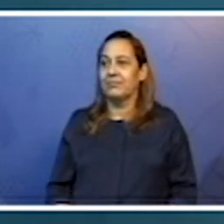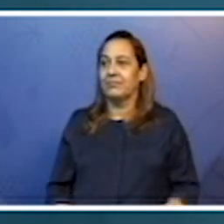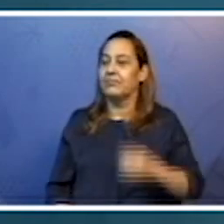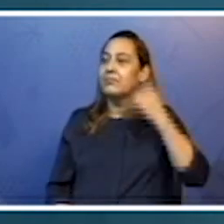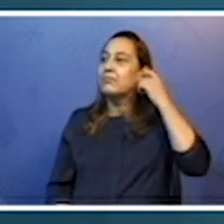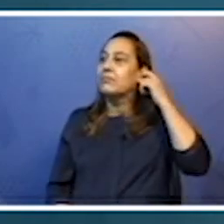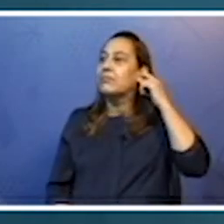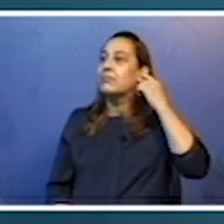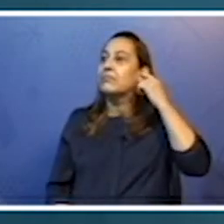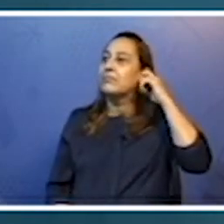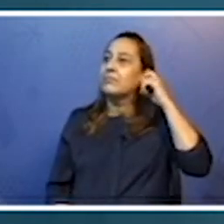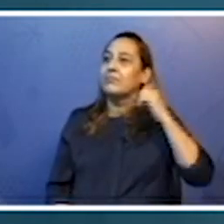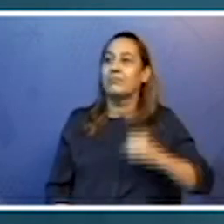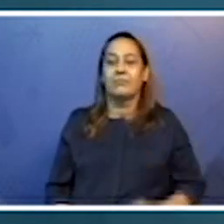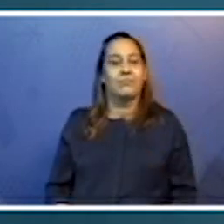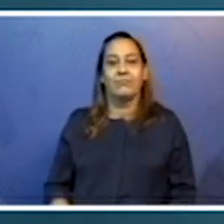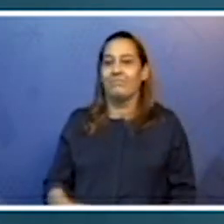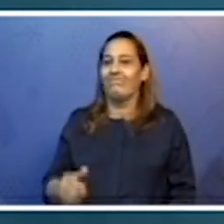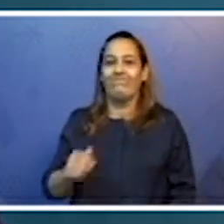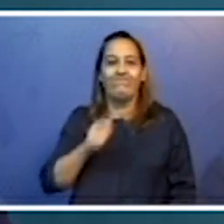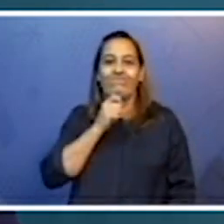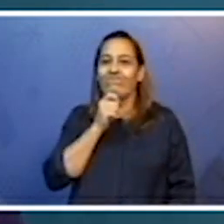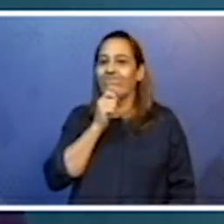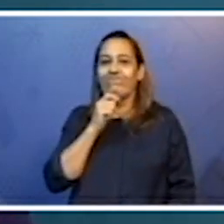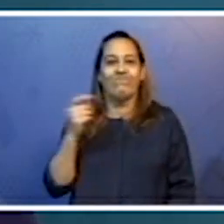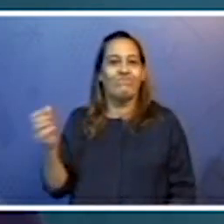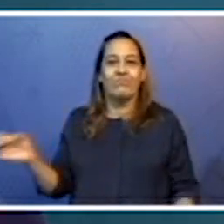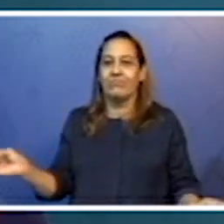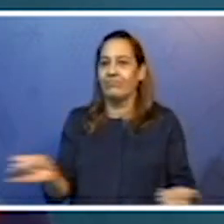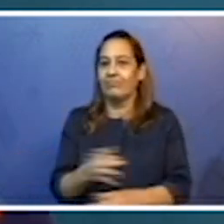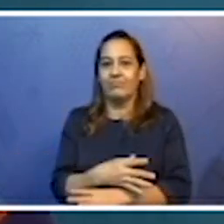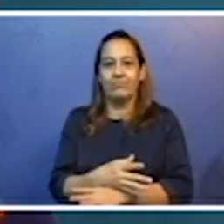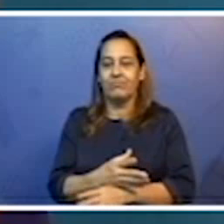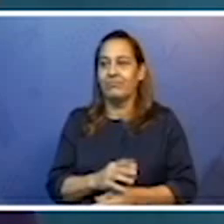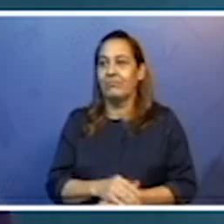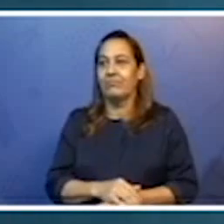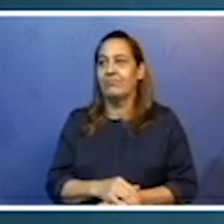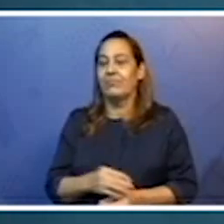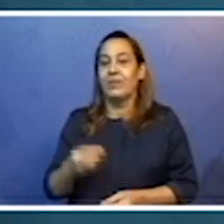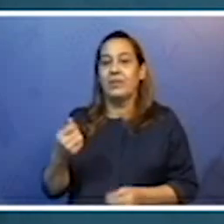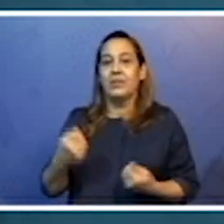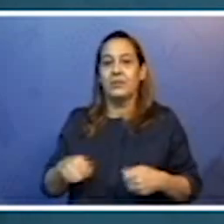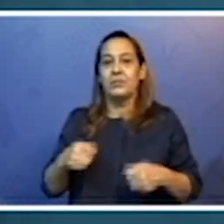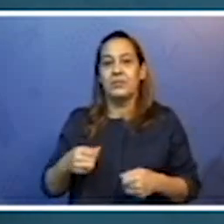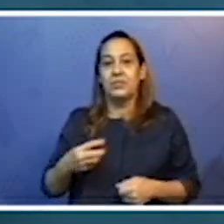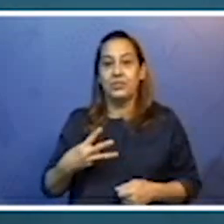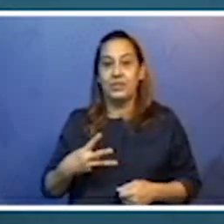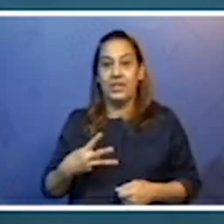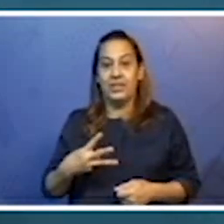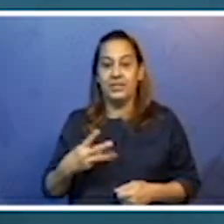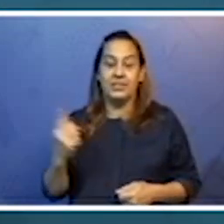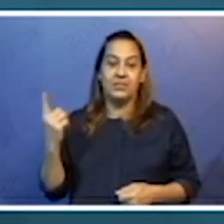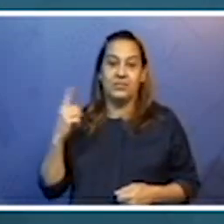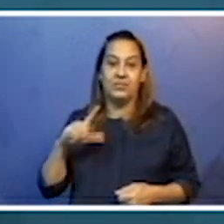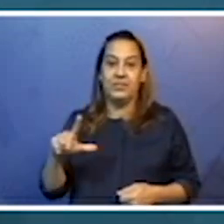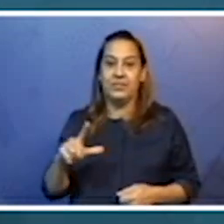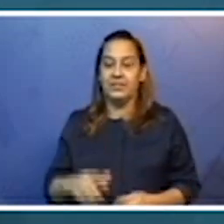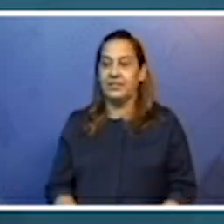terceira. E ó, não acabei. Então, 3 ainda é pouco.